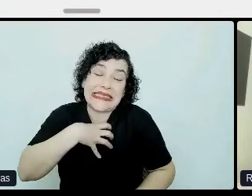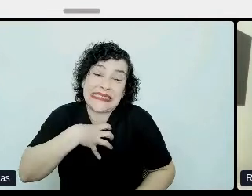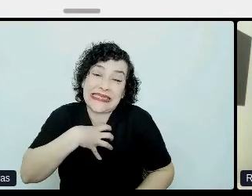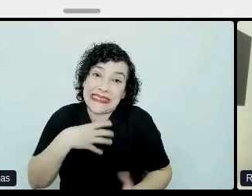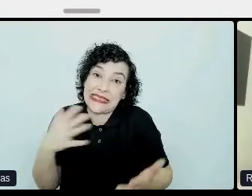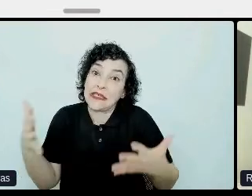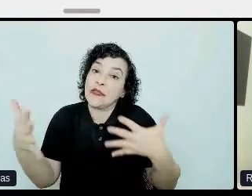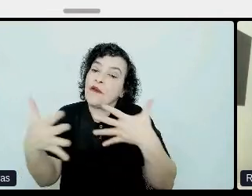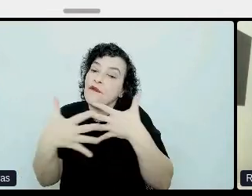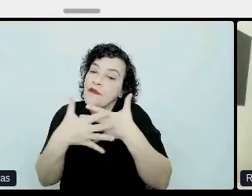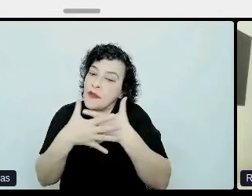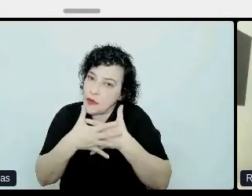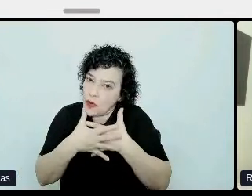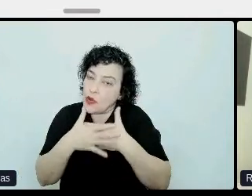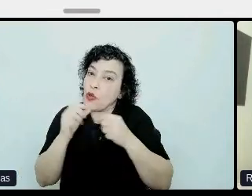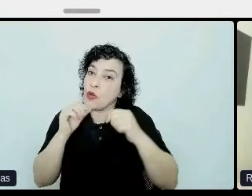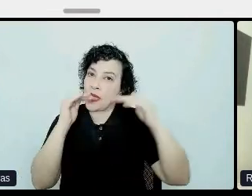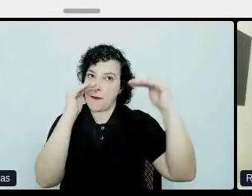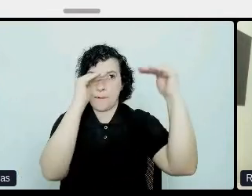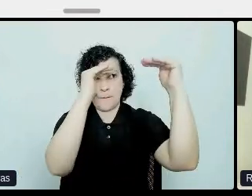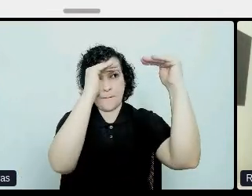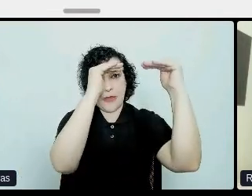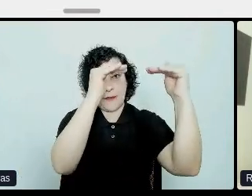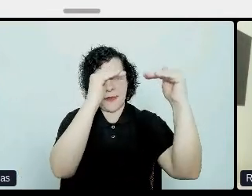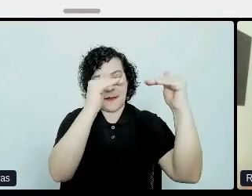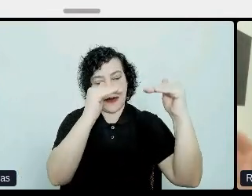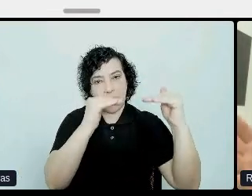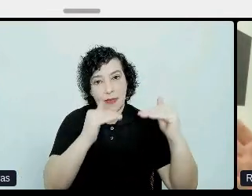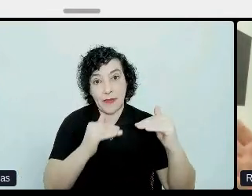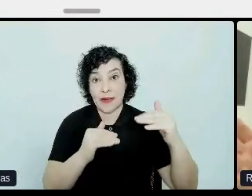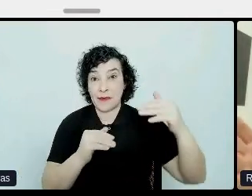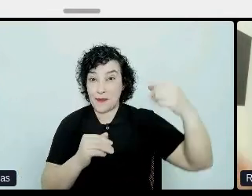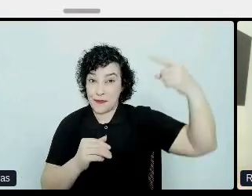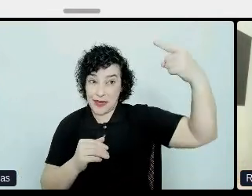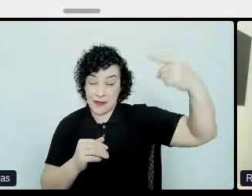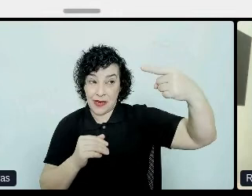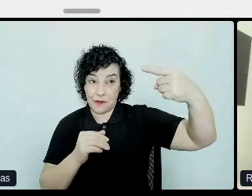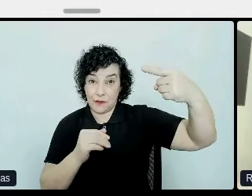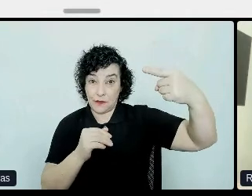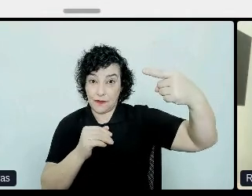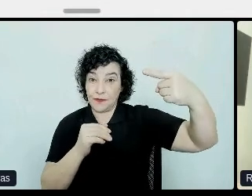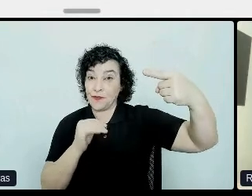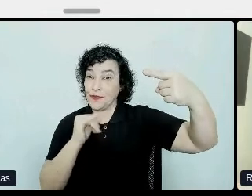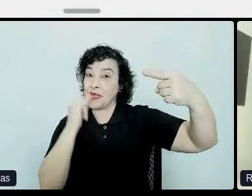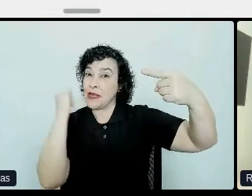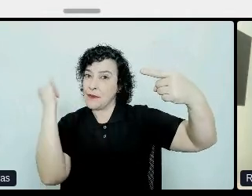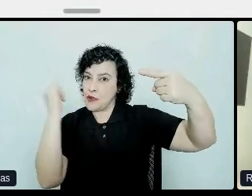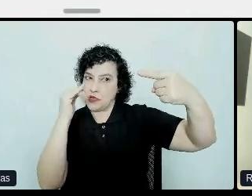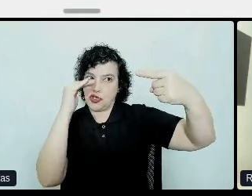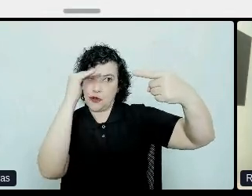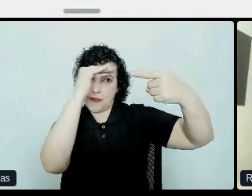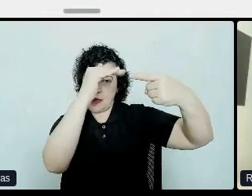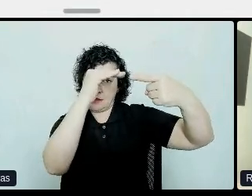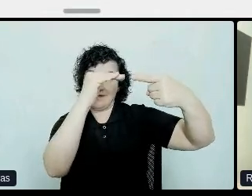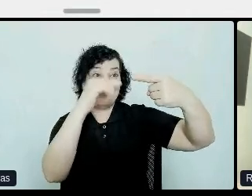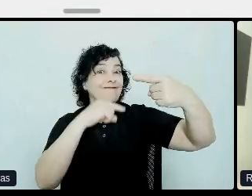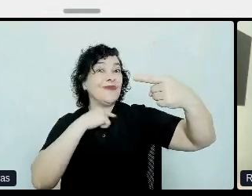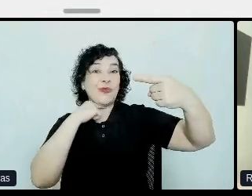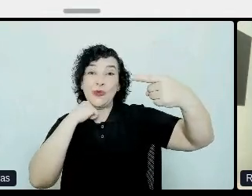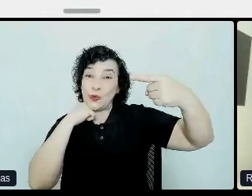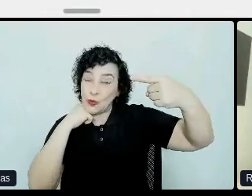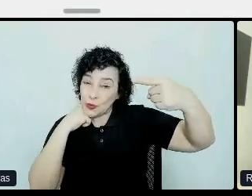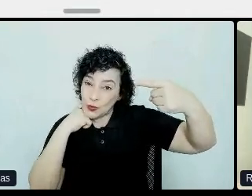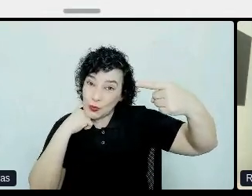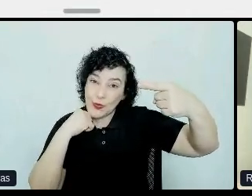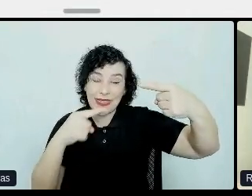framework organiza os itens dessa forma, né? Ele sempre te apresenta, vamos tentar resolver desse nível. E se não é possível, tudo bem. Se você